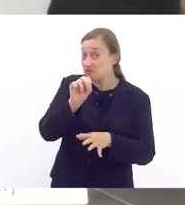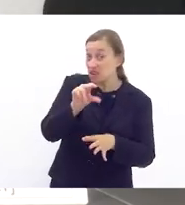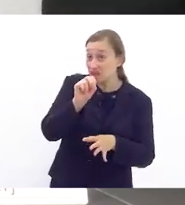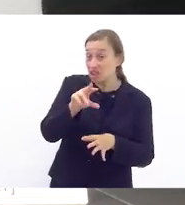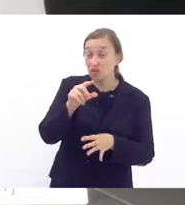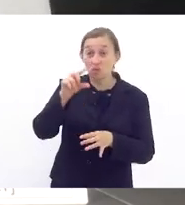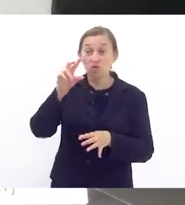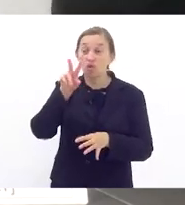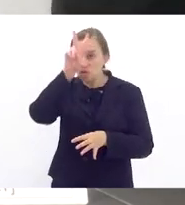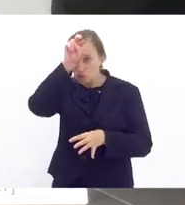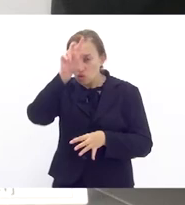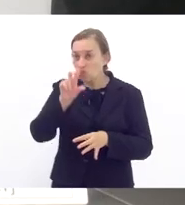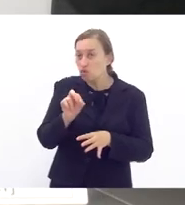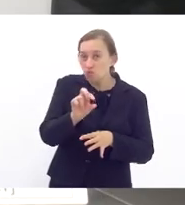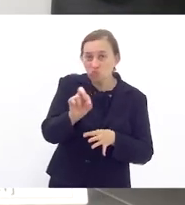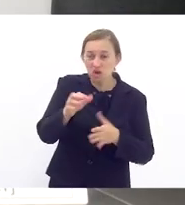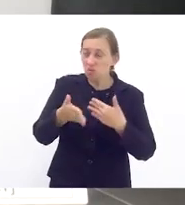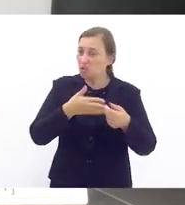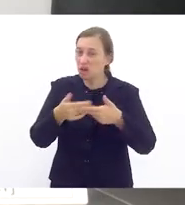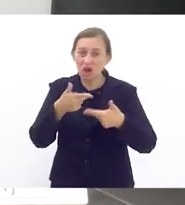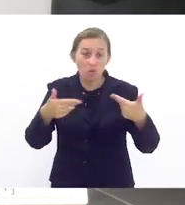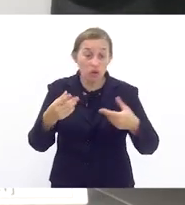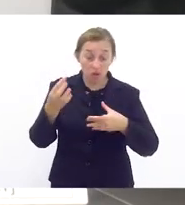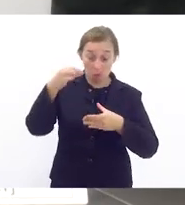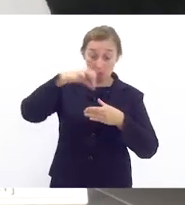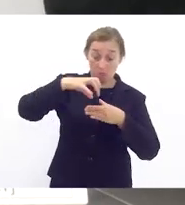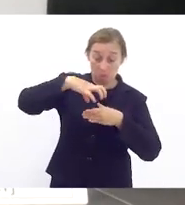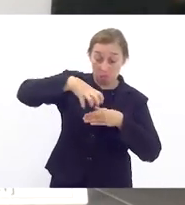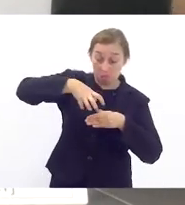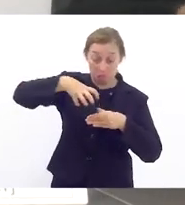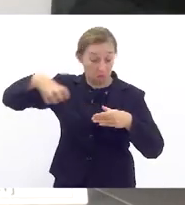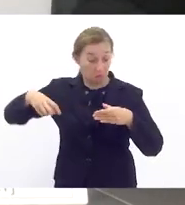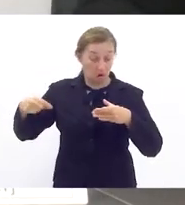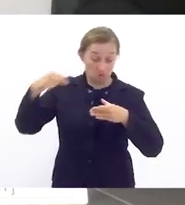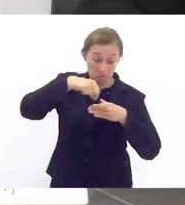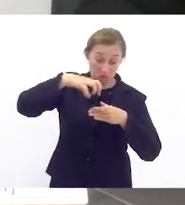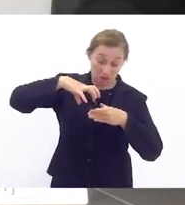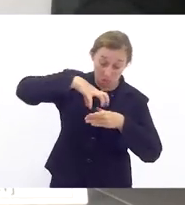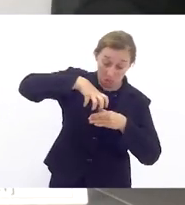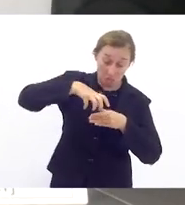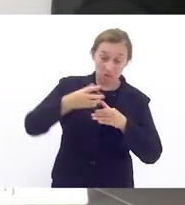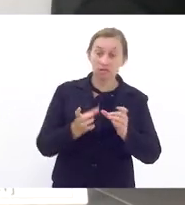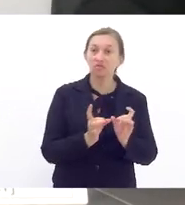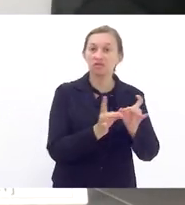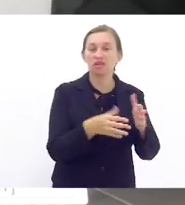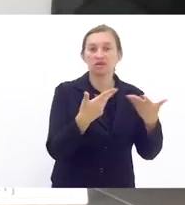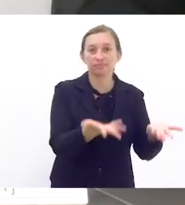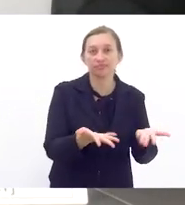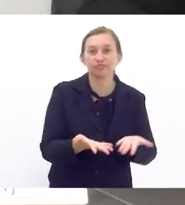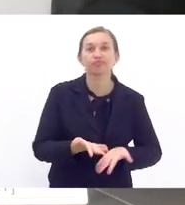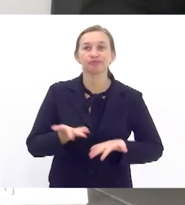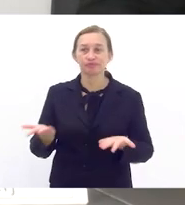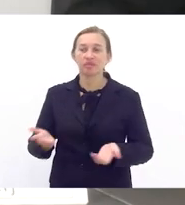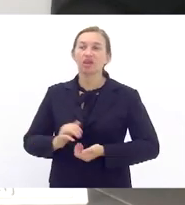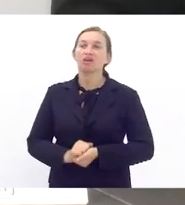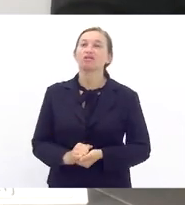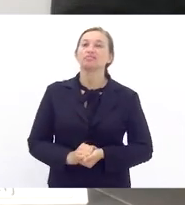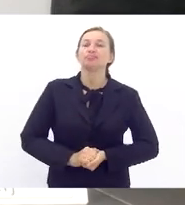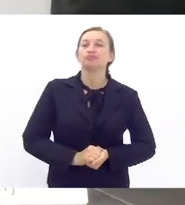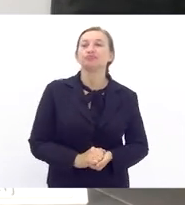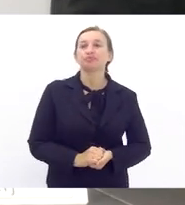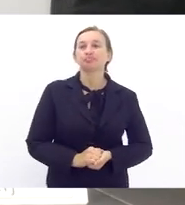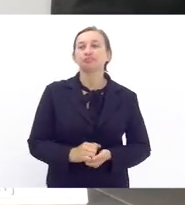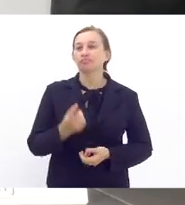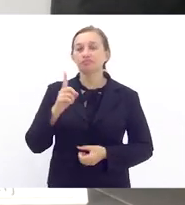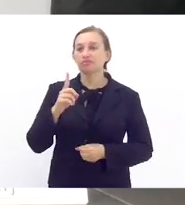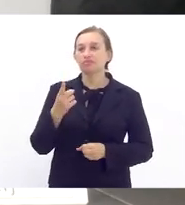dentro. Né? Então, do jeito que está muito fácil de ser adulterado. Independente desse caso aqui específico que nós estamos falando, que não foi da indústria. Tá? Isso eu posso garantir a